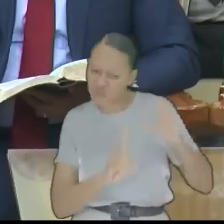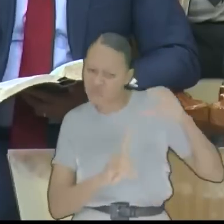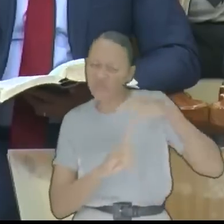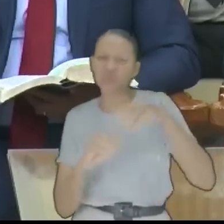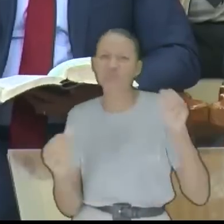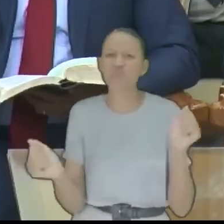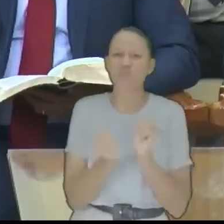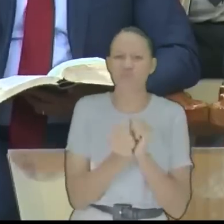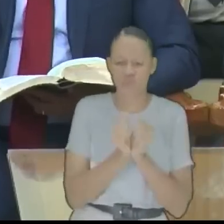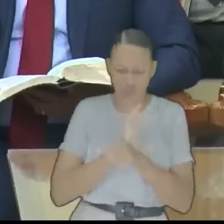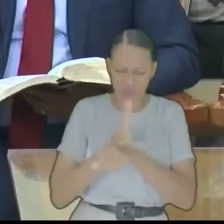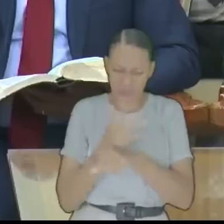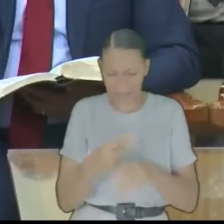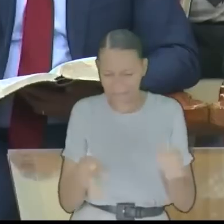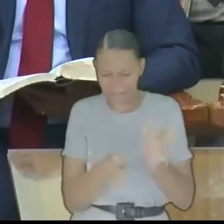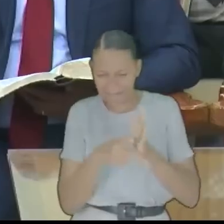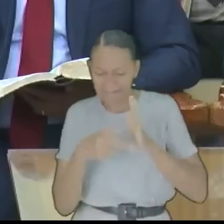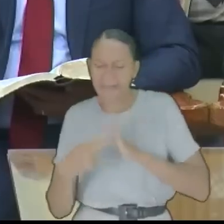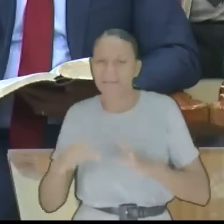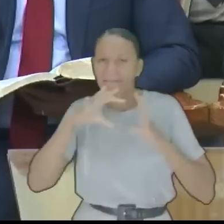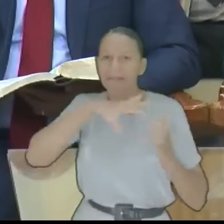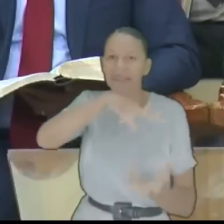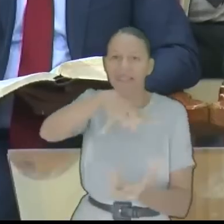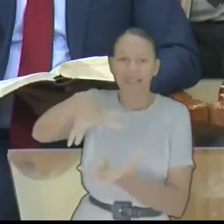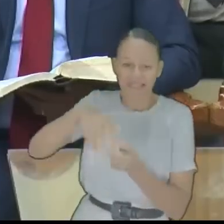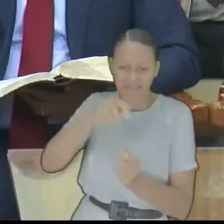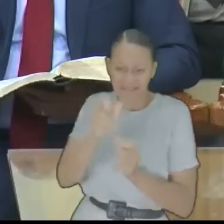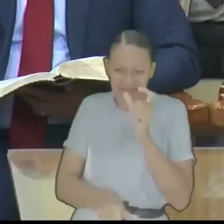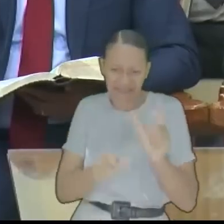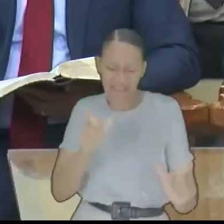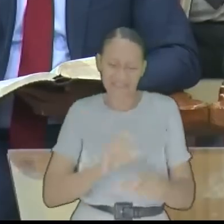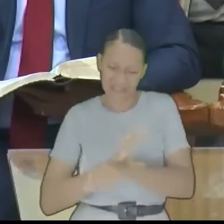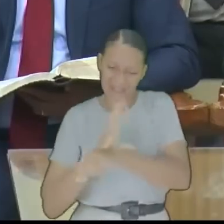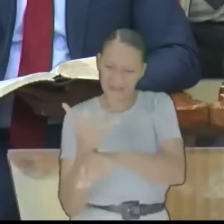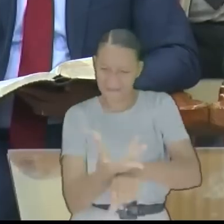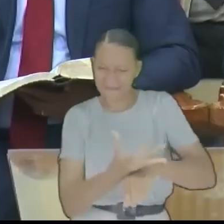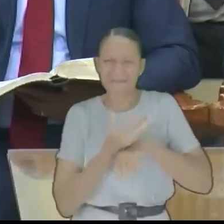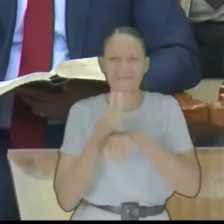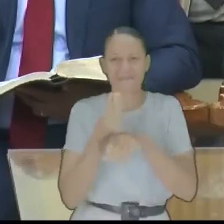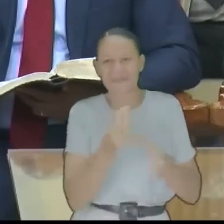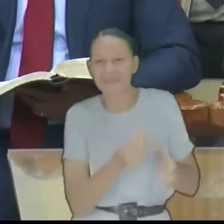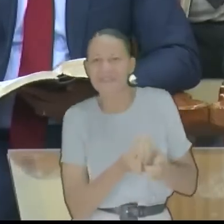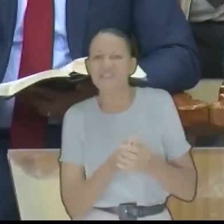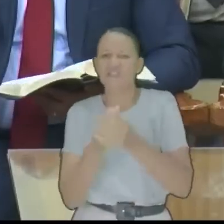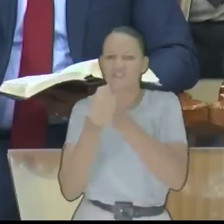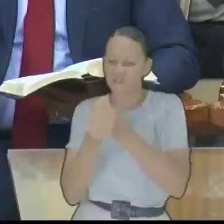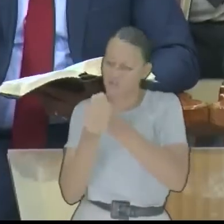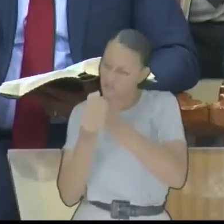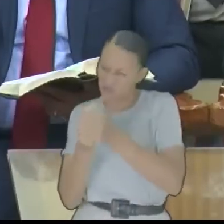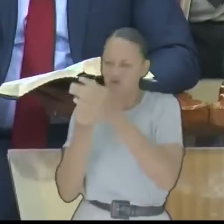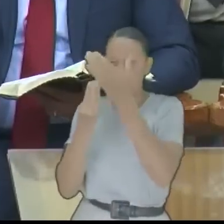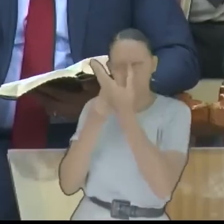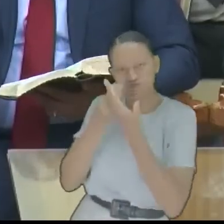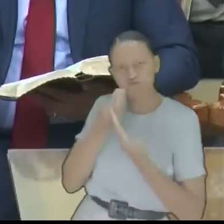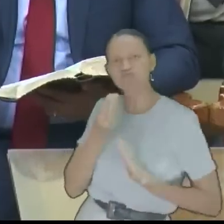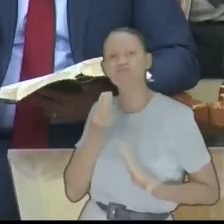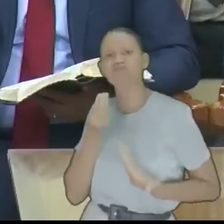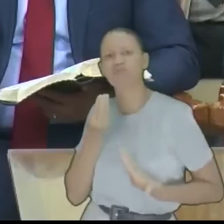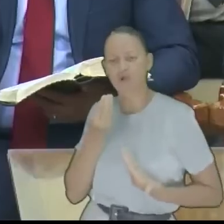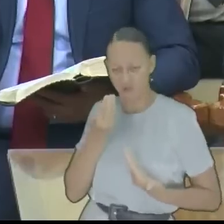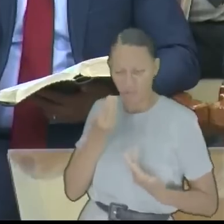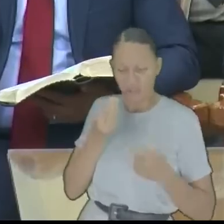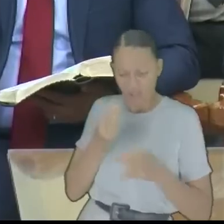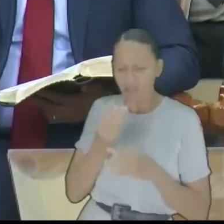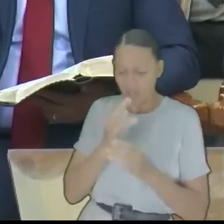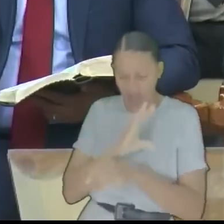igreja na terra. A igreja de Deus é quem vai ser colocada em posição de governo. A igreja